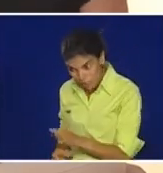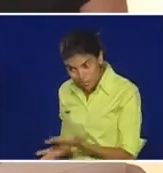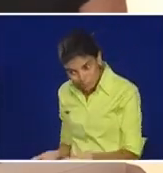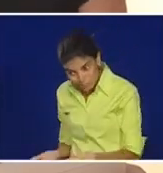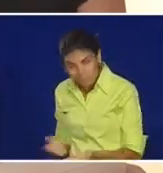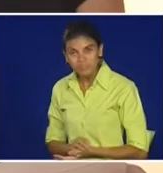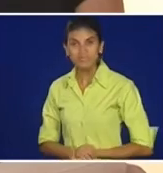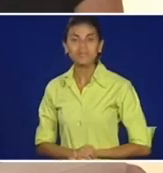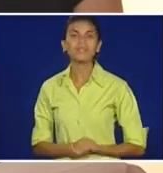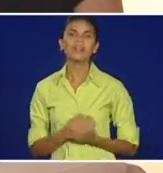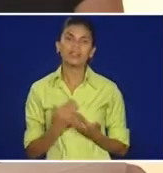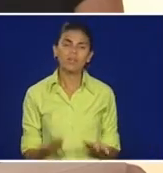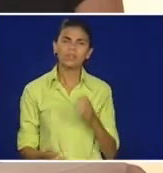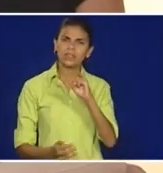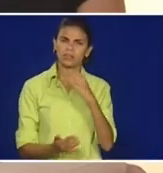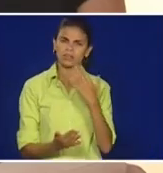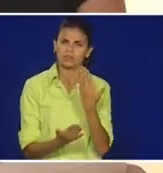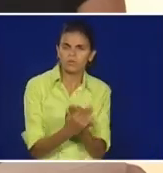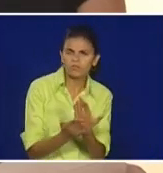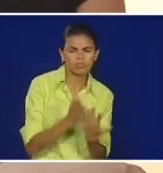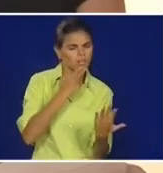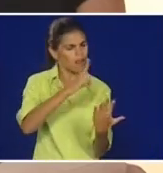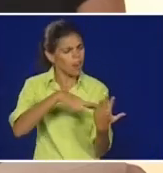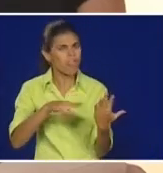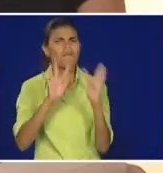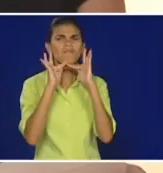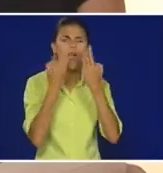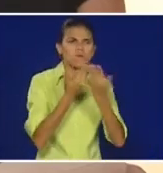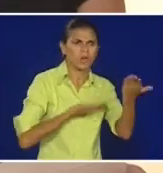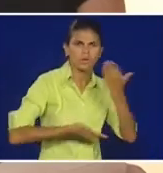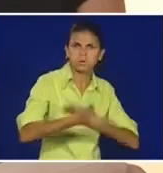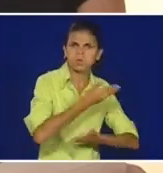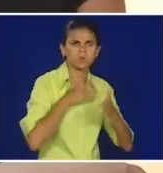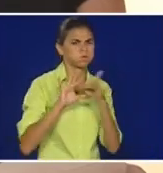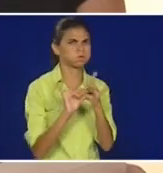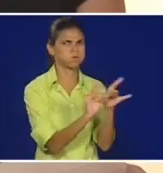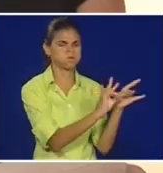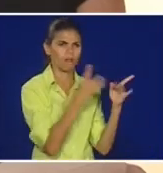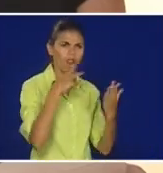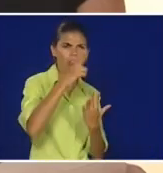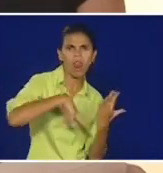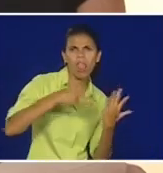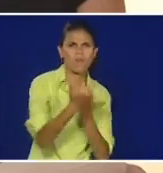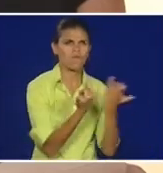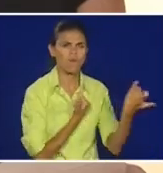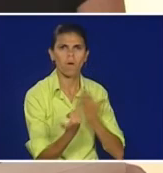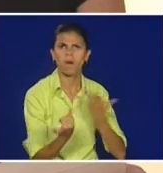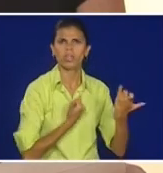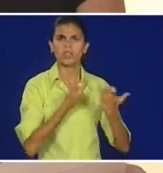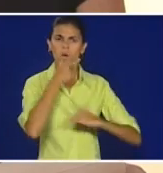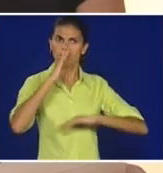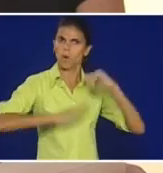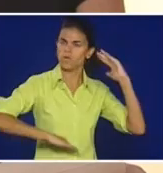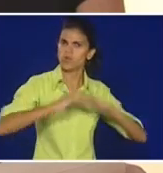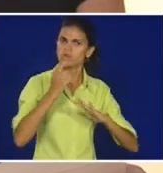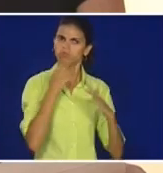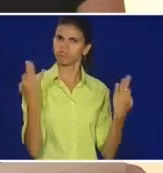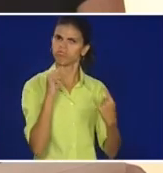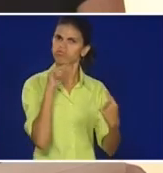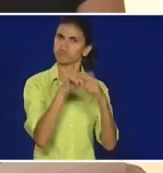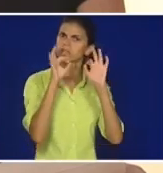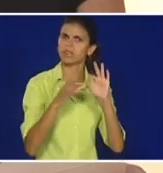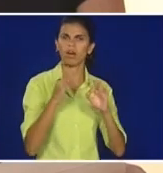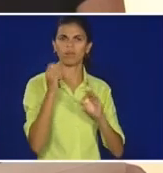Se a gente estuda esse assunto, a família se envolve, e se a gente vai buscar profissionais qualificados, não existe